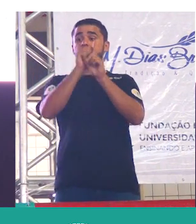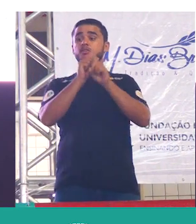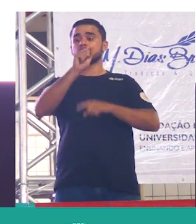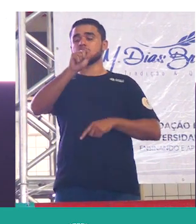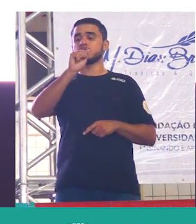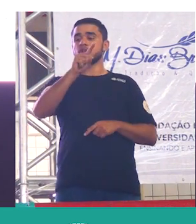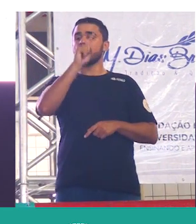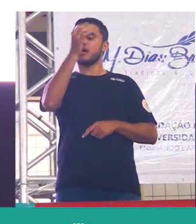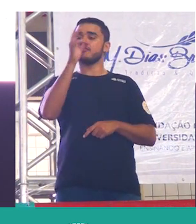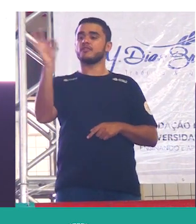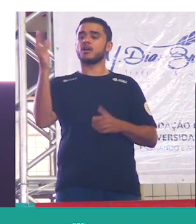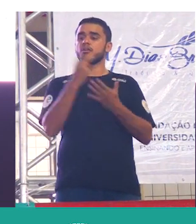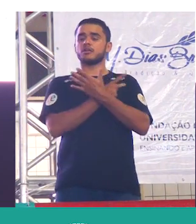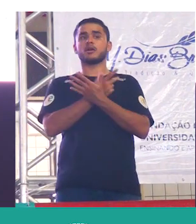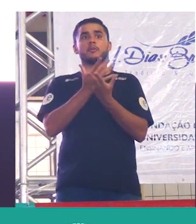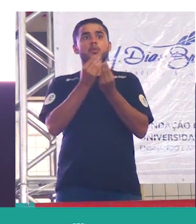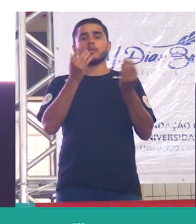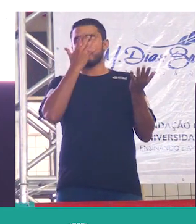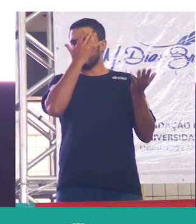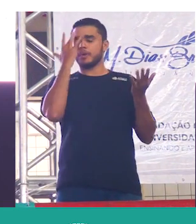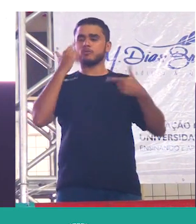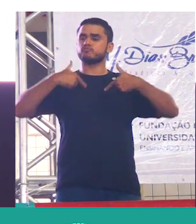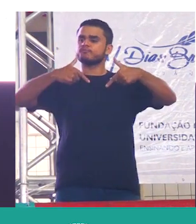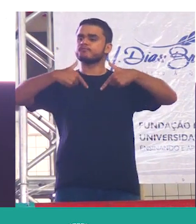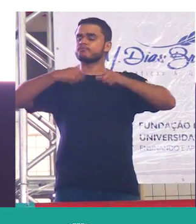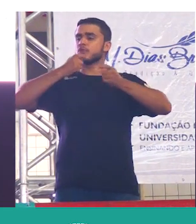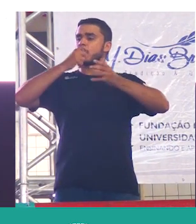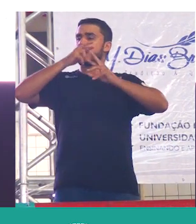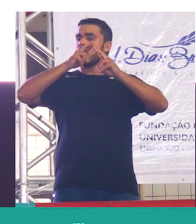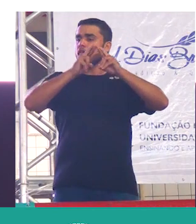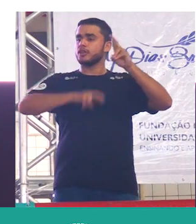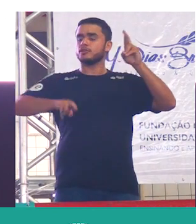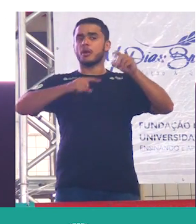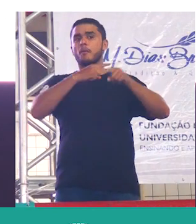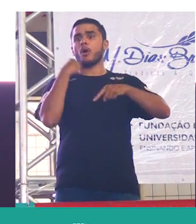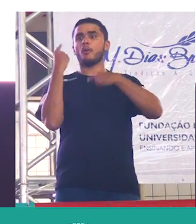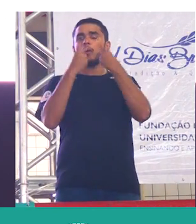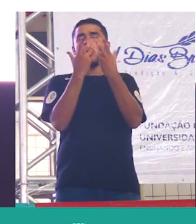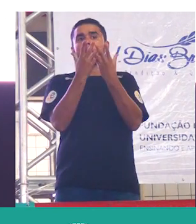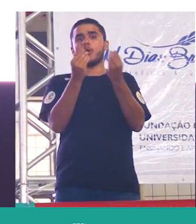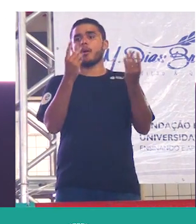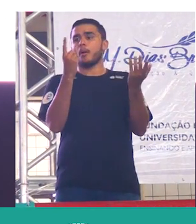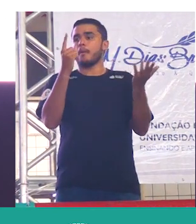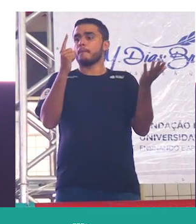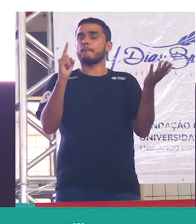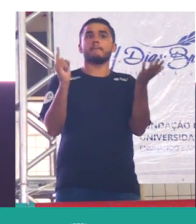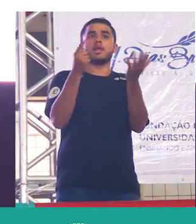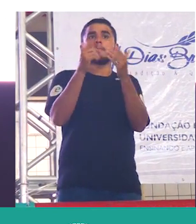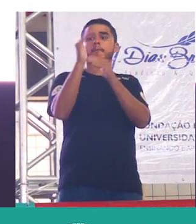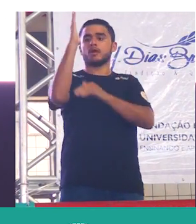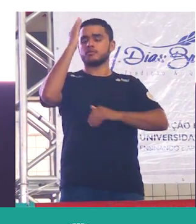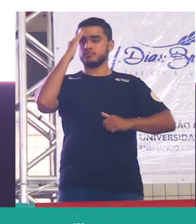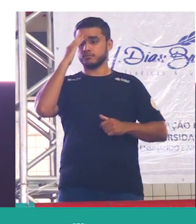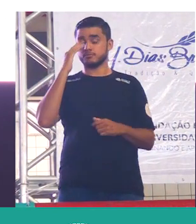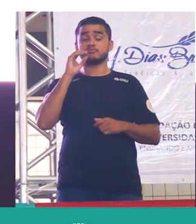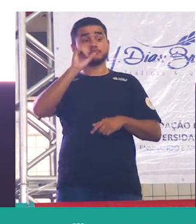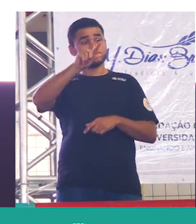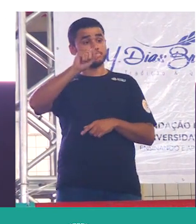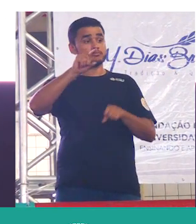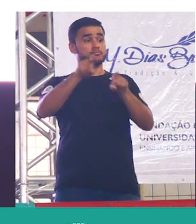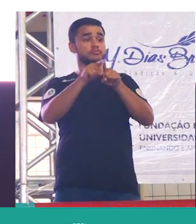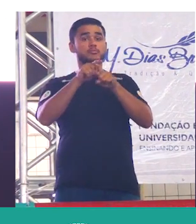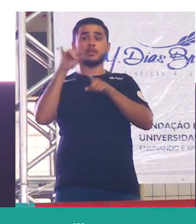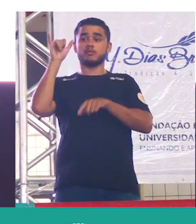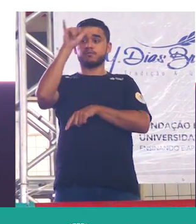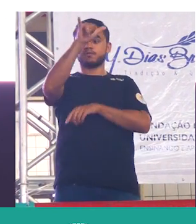mataram milhares de protestantes. Em agosto aconteceu o bombardeio a Hiroshima e Nagasaki, na